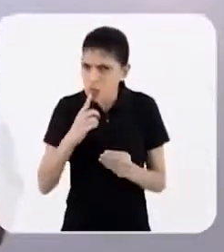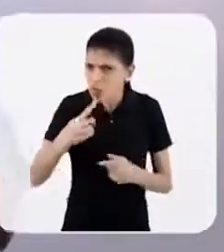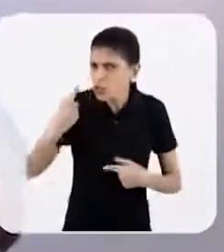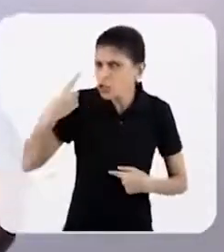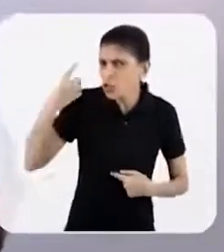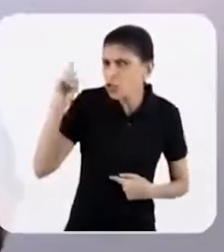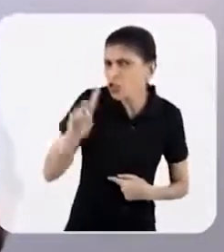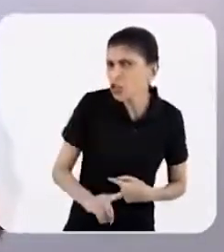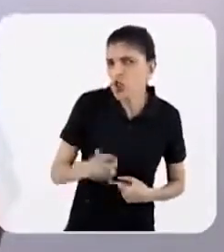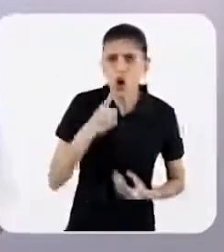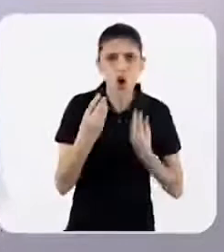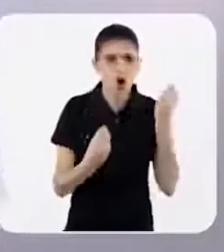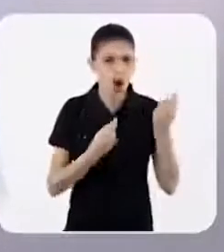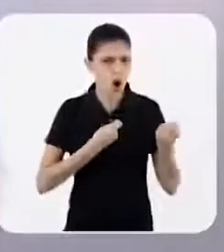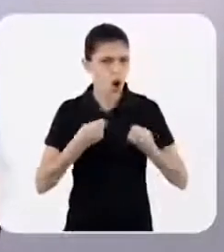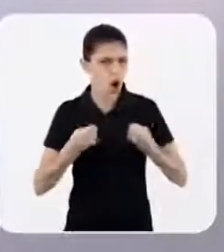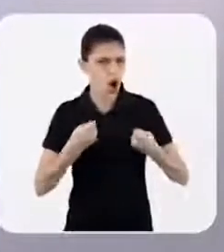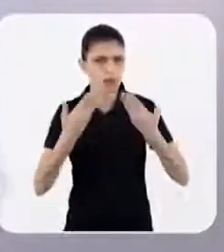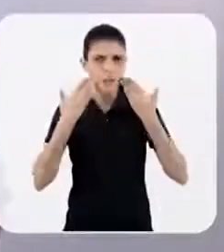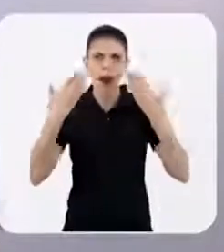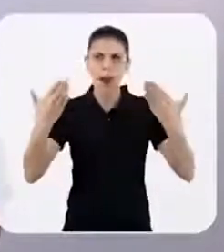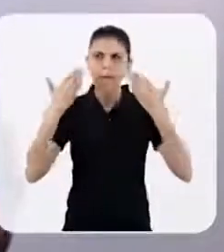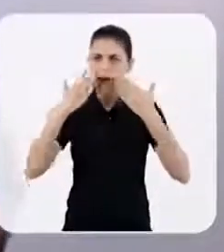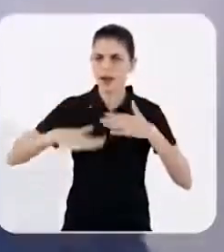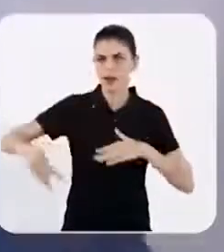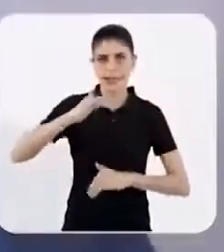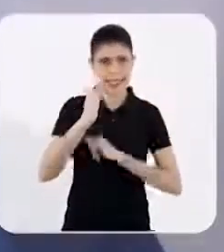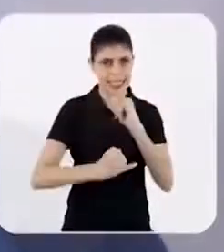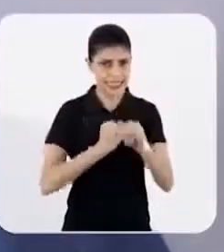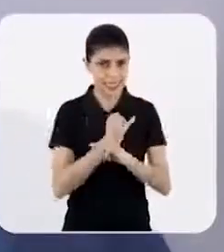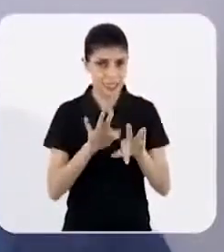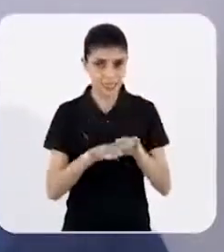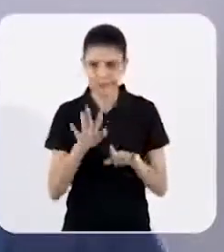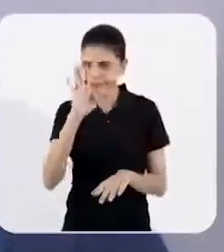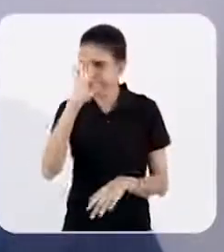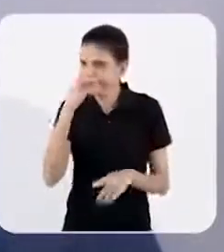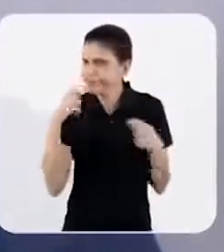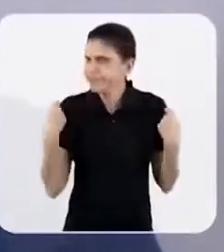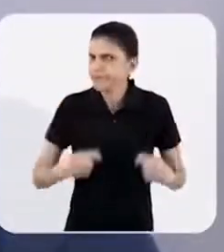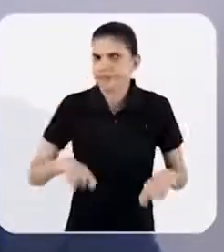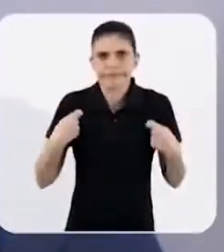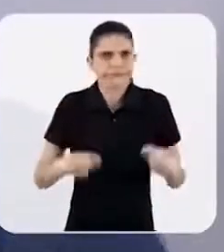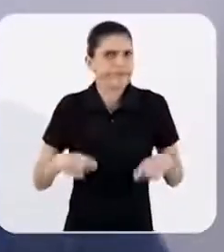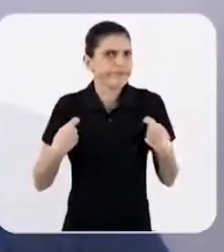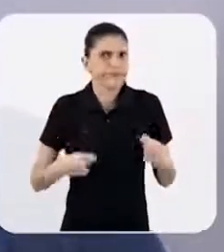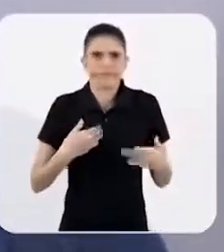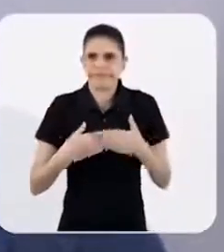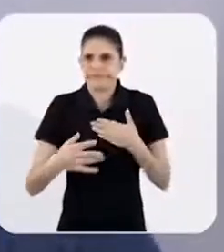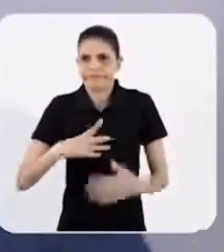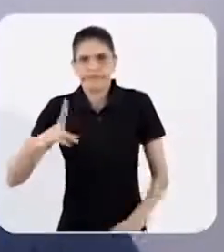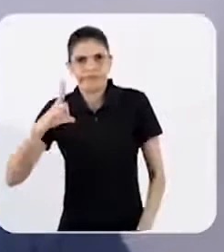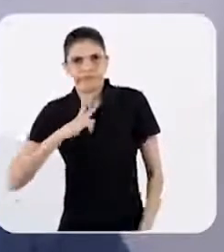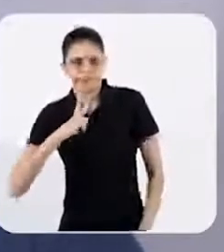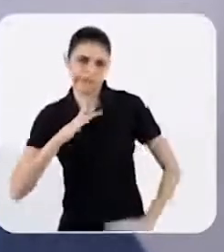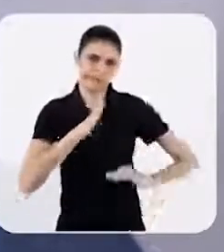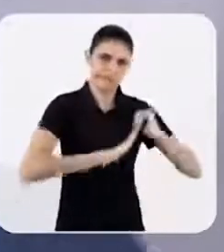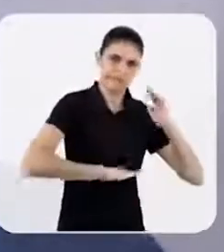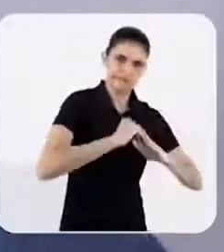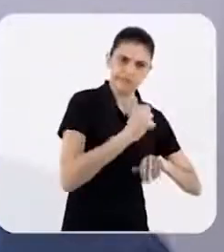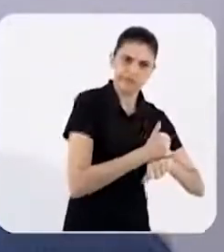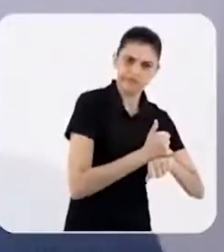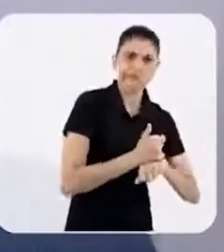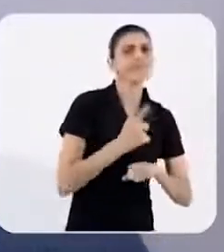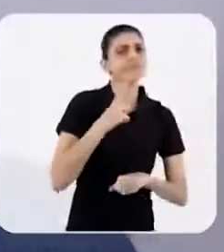habilidade ou possibilidade de controlar a nossa exposição na internet? No mundo de hoje é quase que essencial, é até necessário, tanto no pessoal quanto